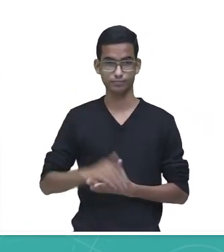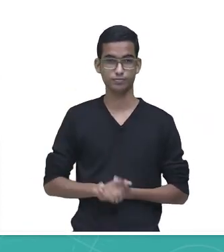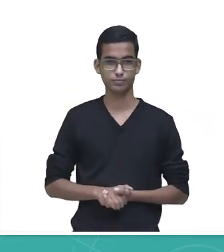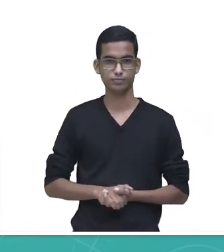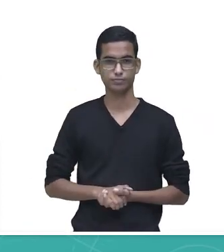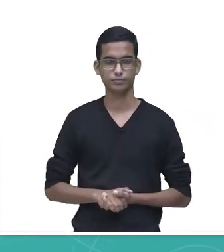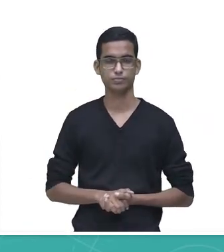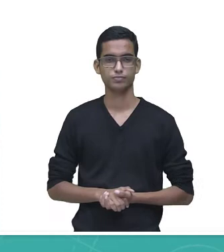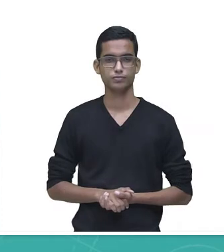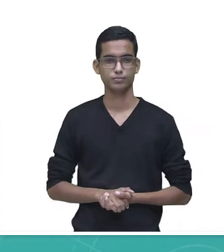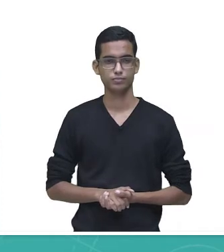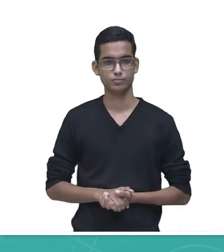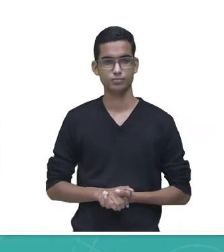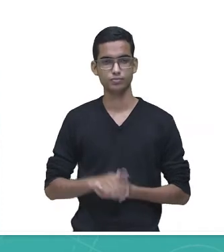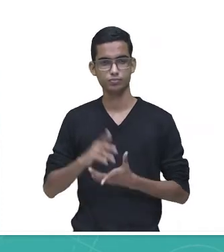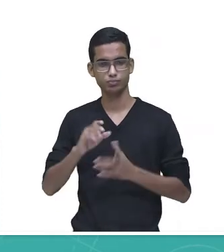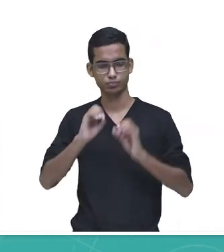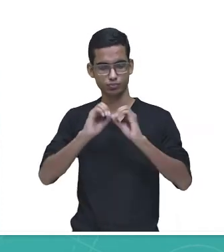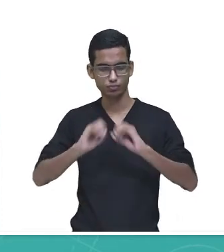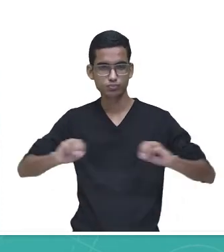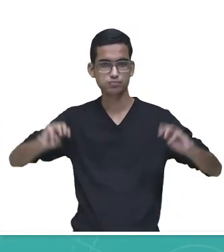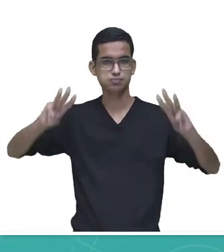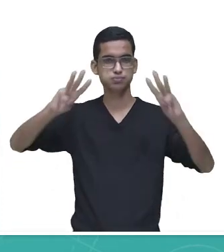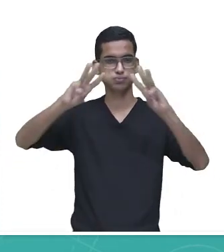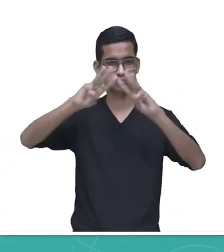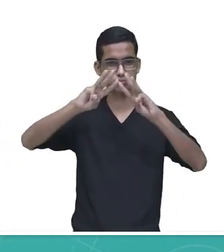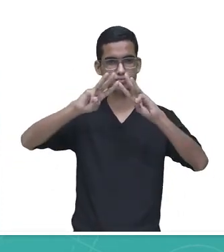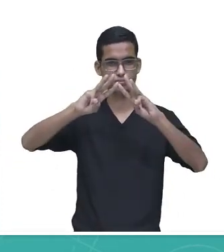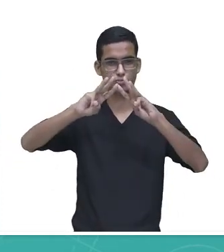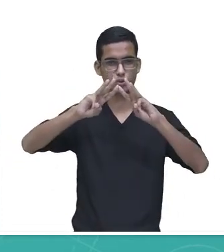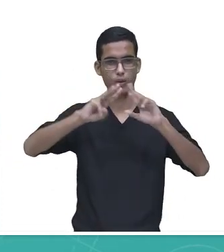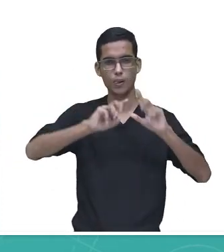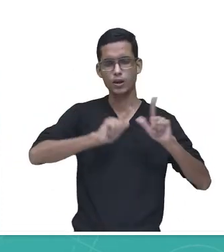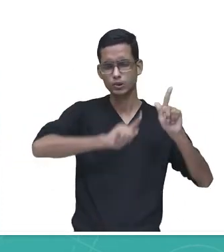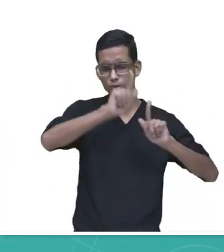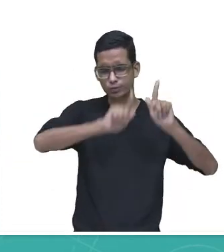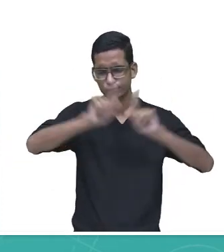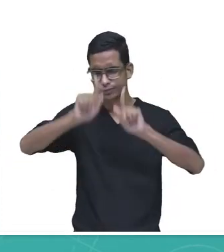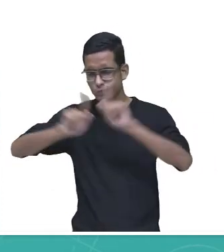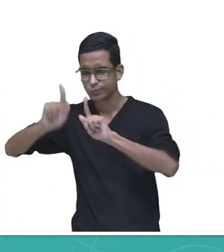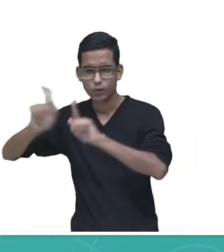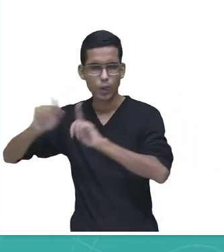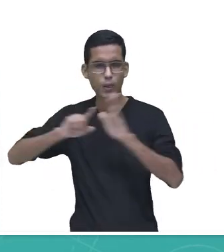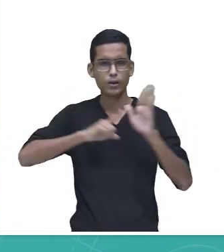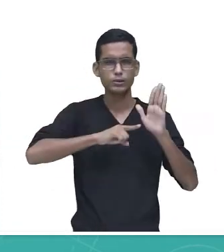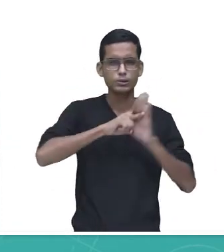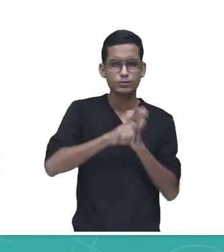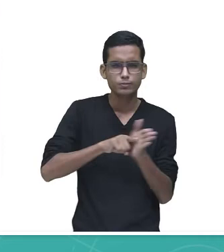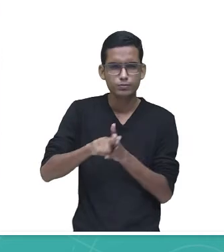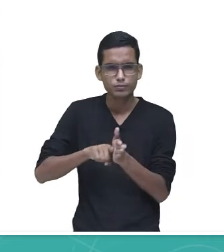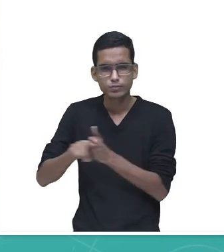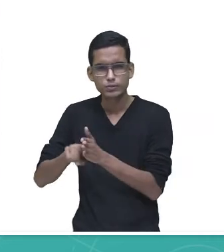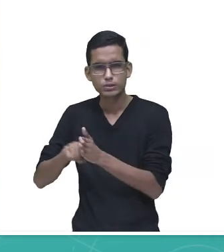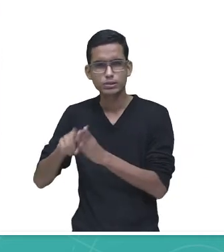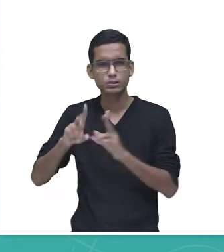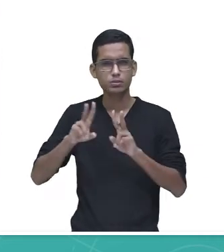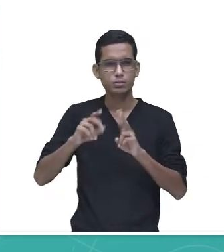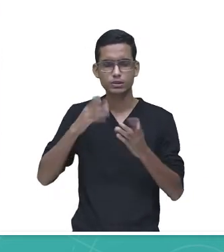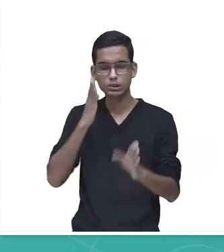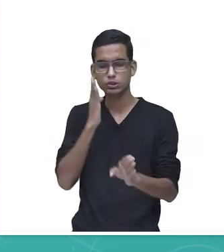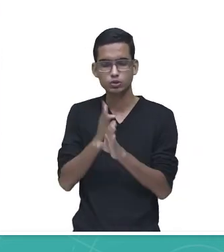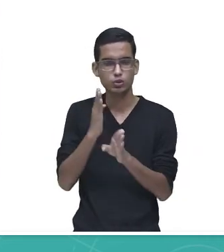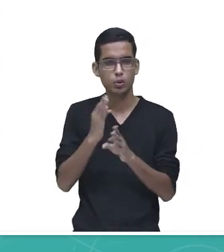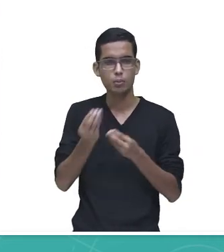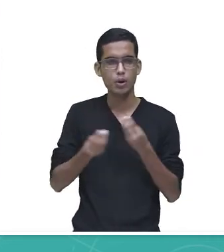É uma organização das Nações Unidas, é uma medida estatística que mede o nível de desenvolvimento humano de um